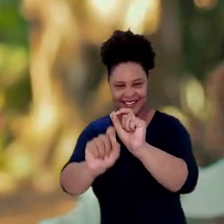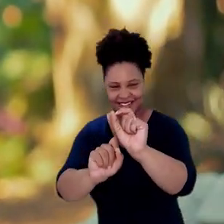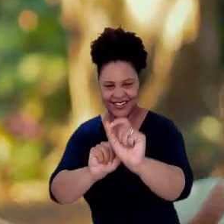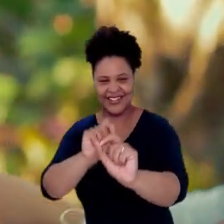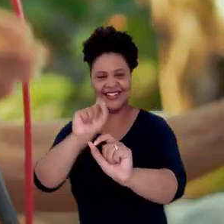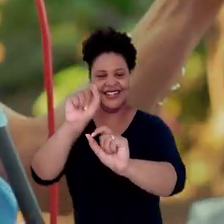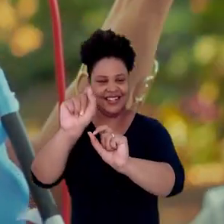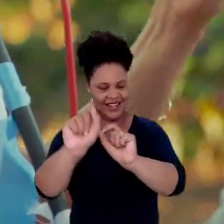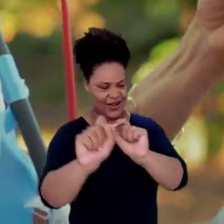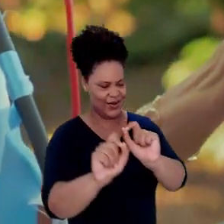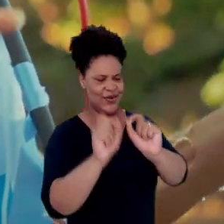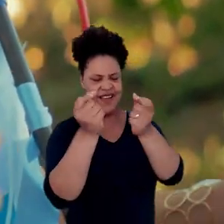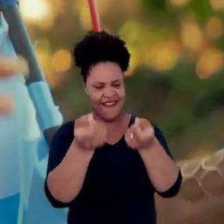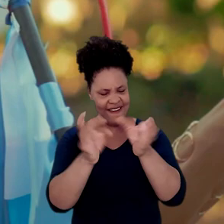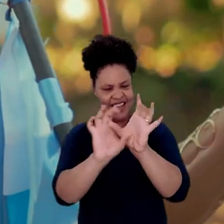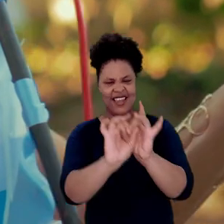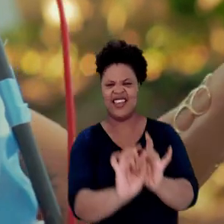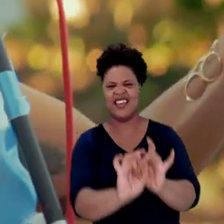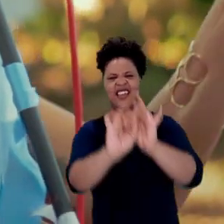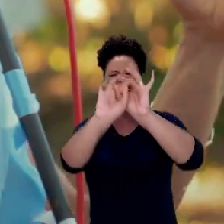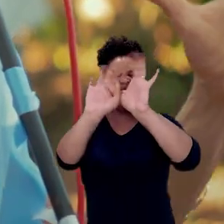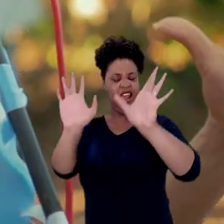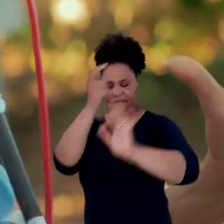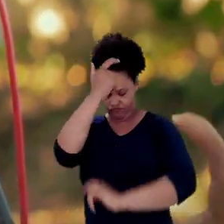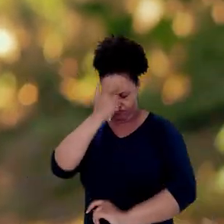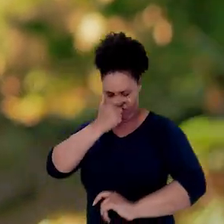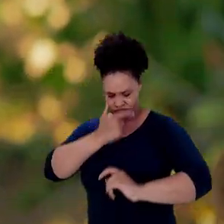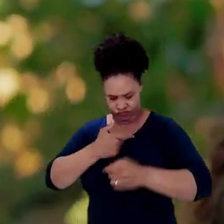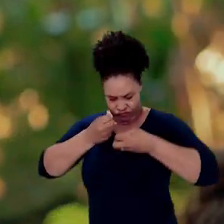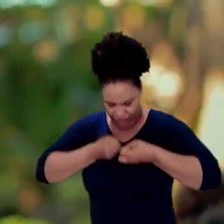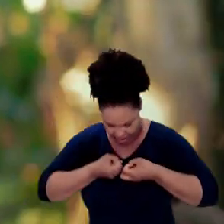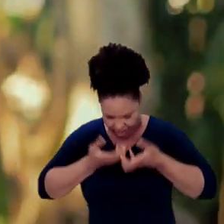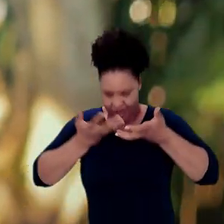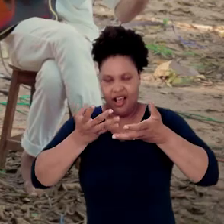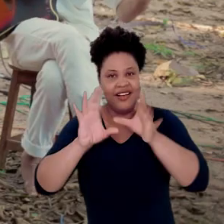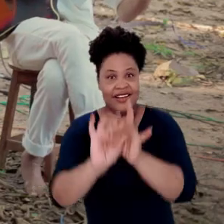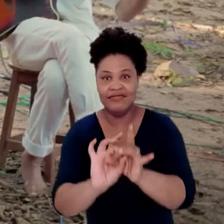o que é ser livre do que se é.